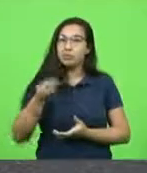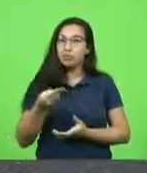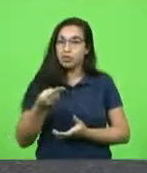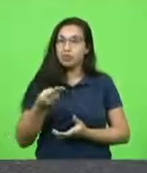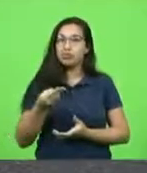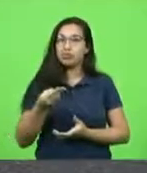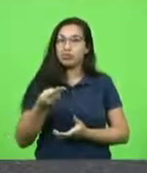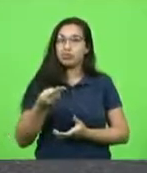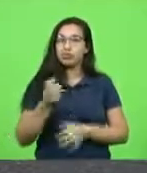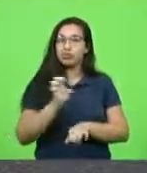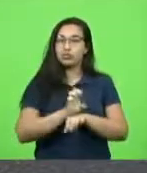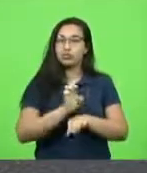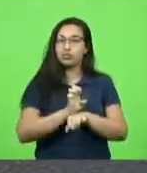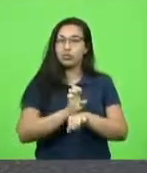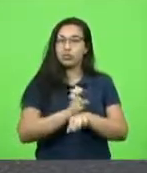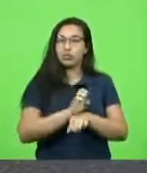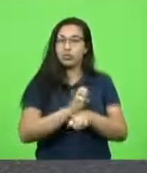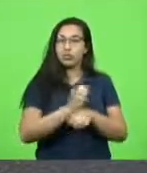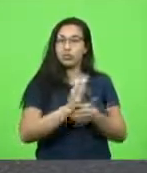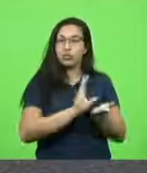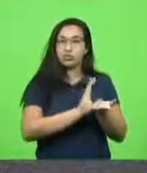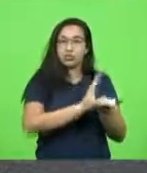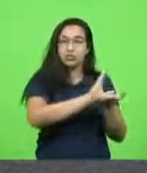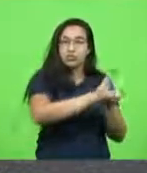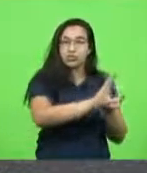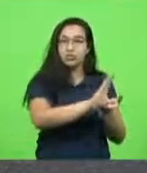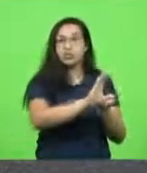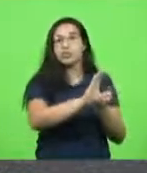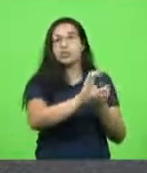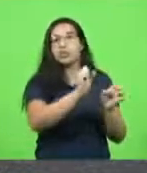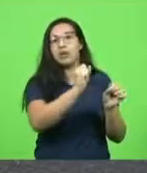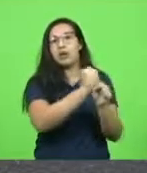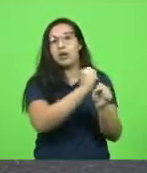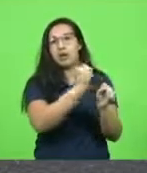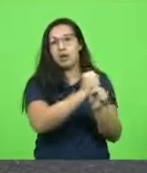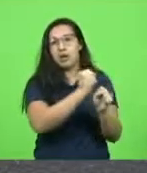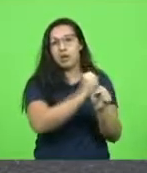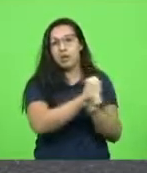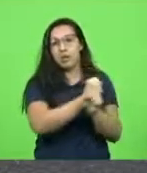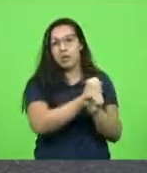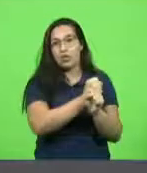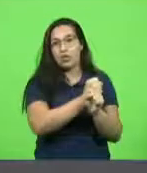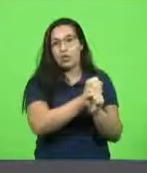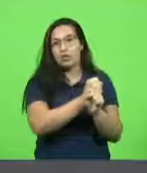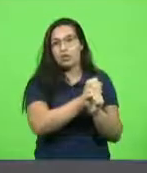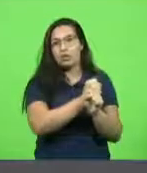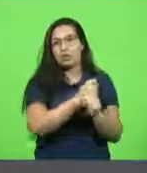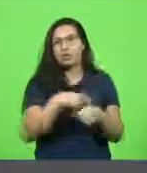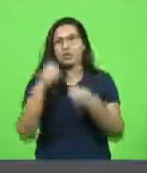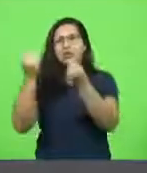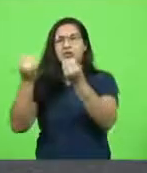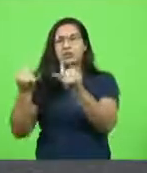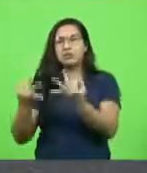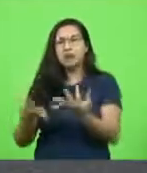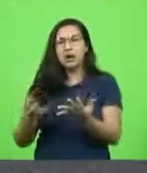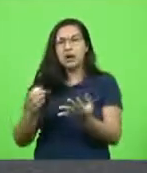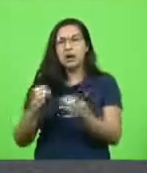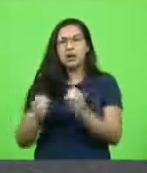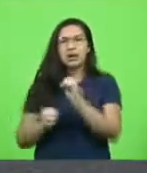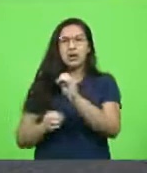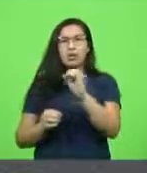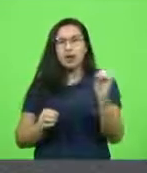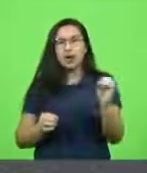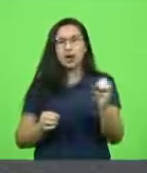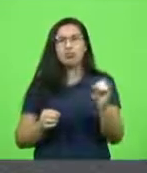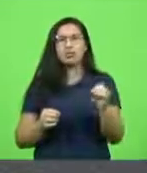fazer essa obra que explicação nós vamos dar para o planalto Norte para o oeste de Santa Catarina